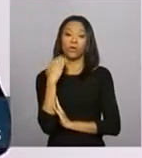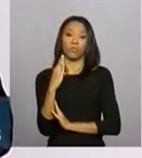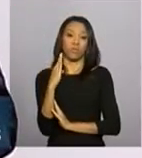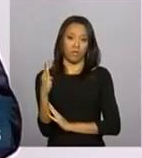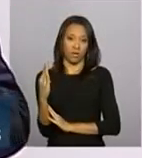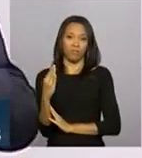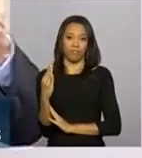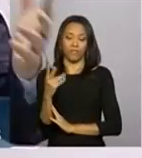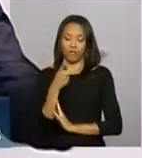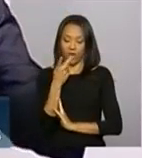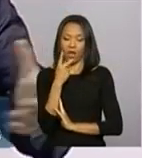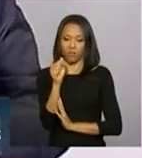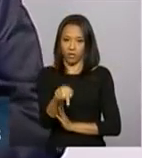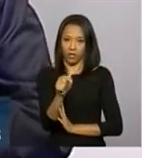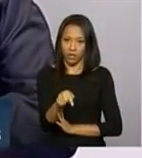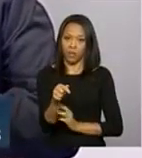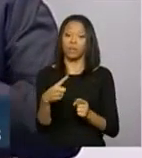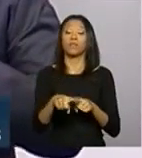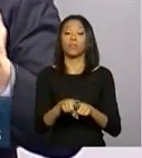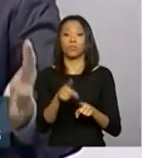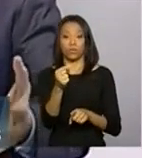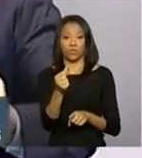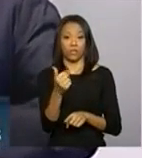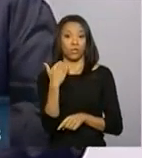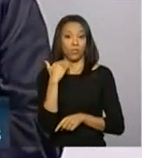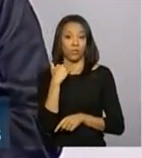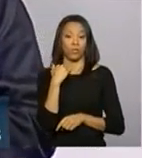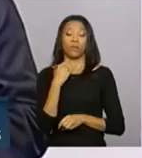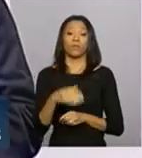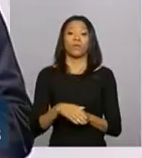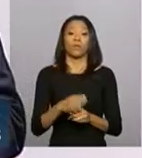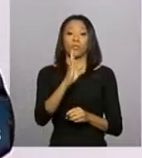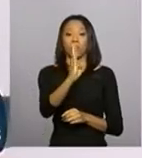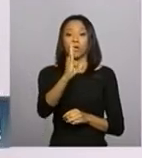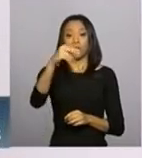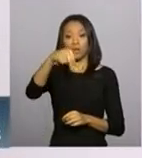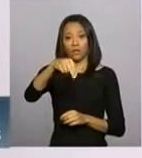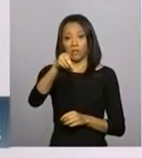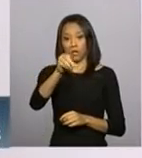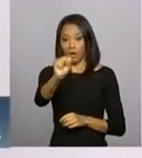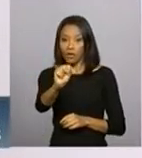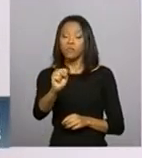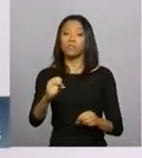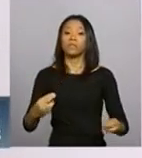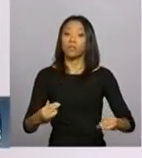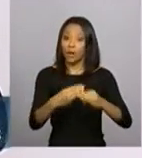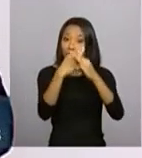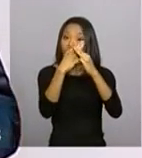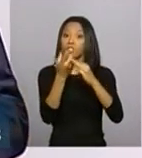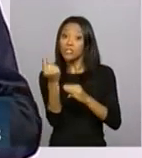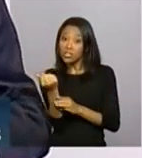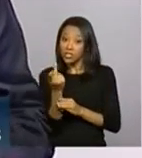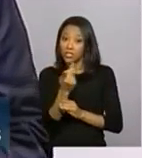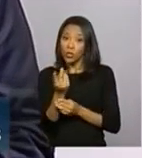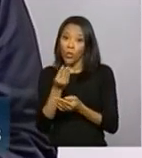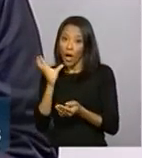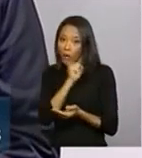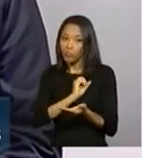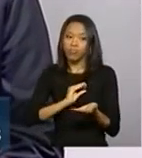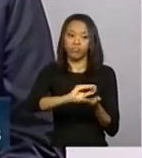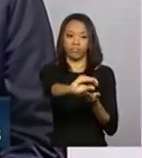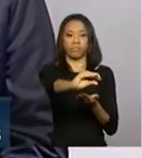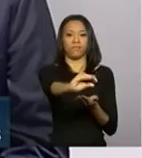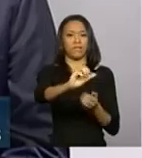pelo ministro, também lembrados da Caixa Econômica, do BNDS e outros aportes cheguem rápidos, com o máximo